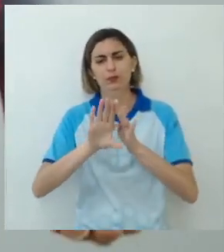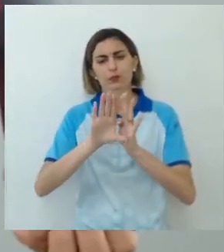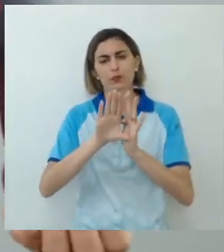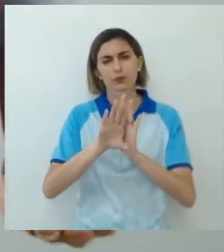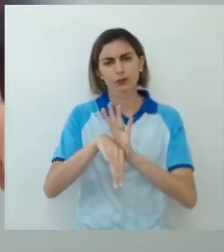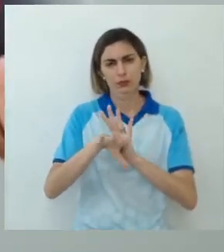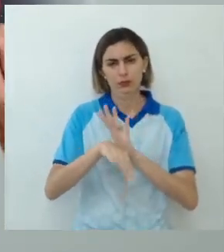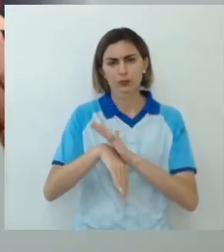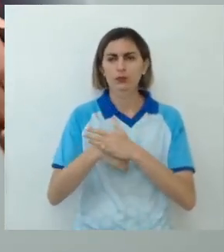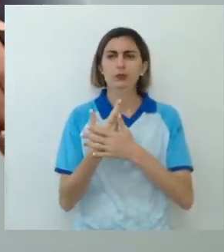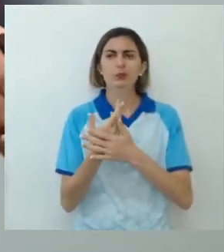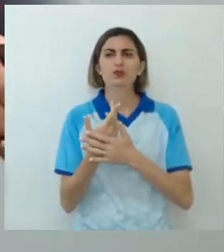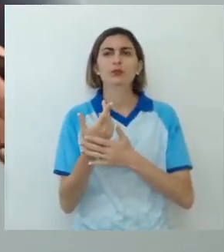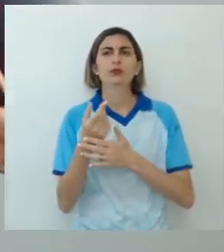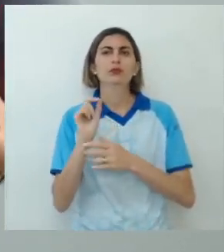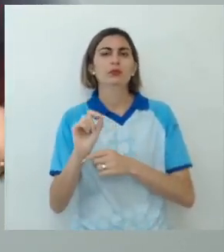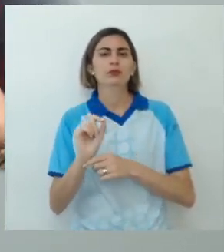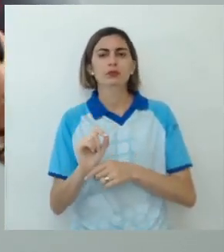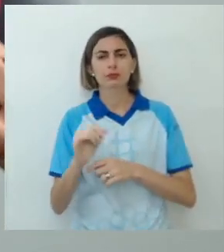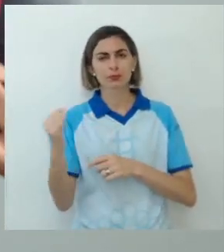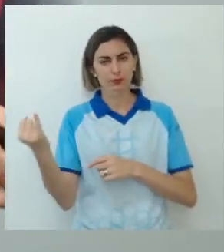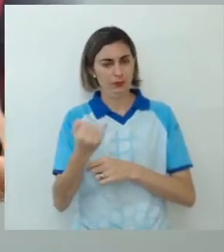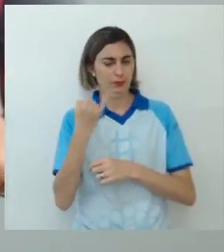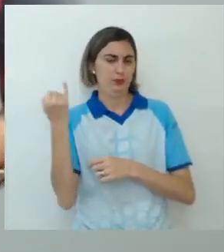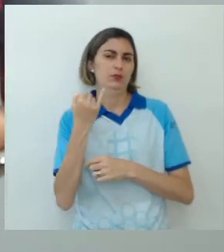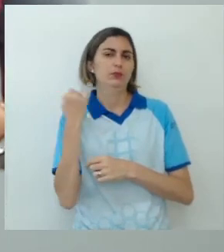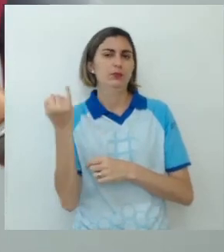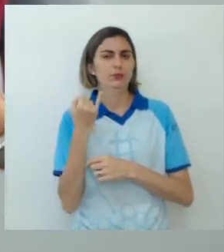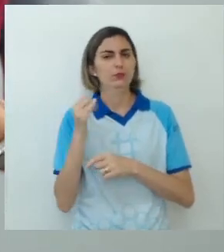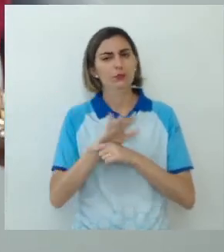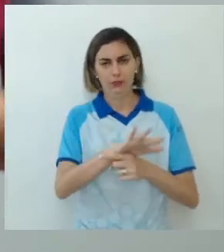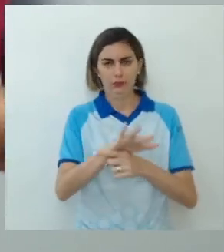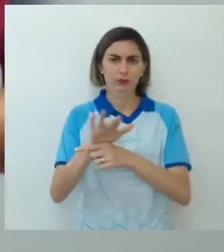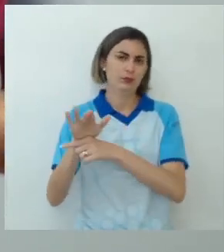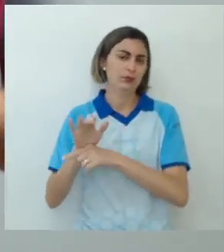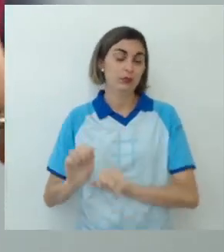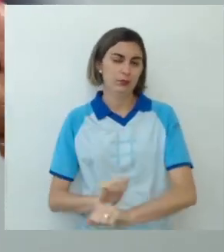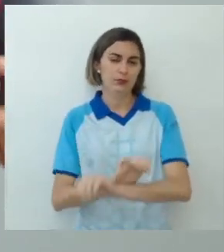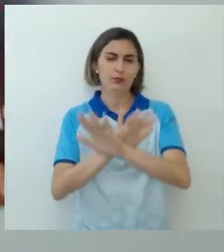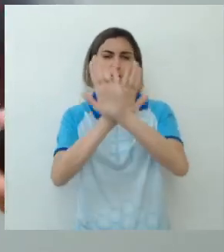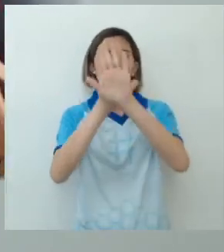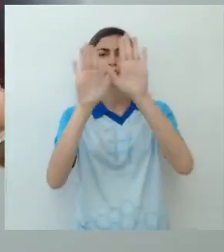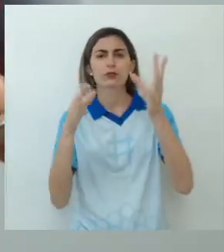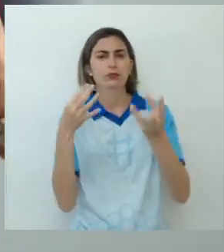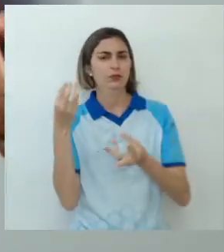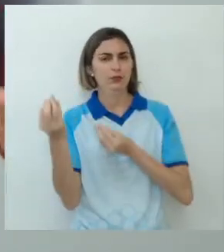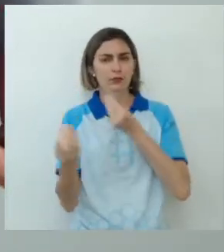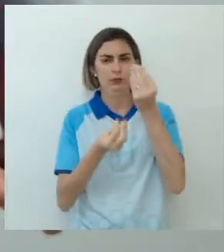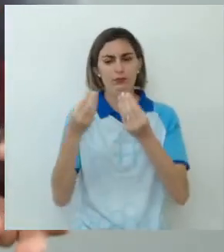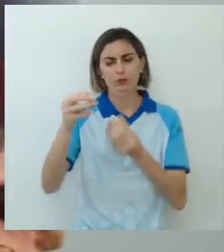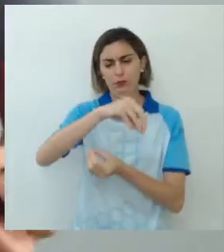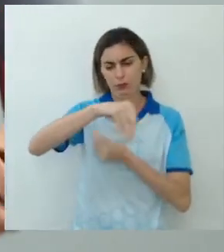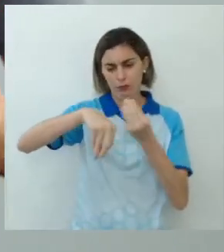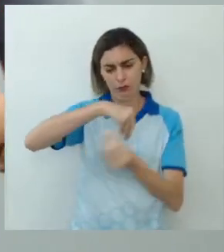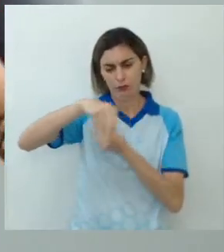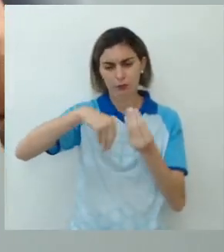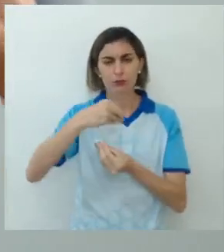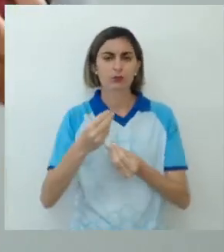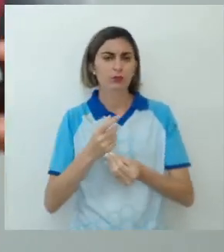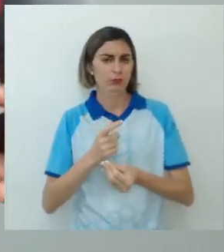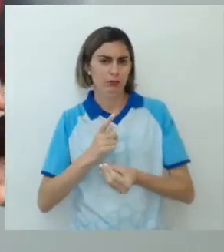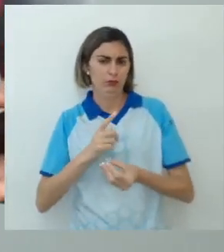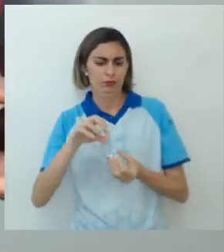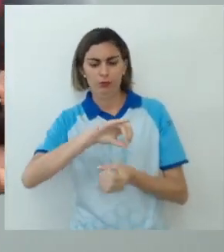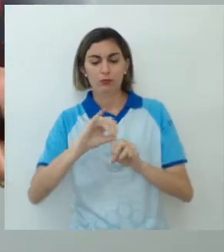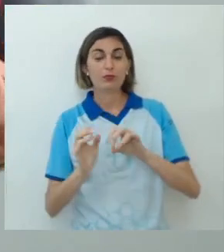de arrênios, que são muito importantes, eles ajudam a esclarecer como essas substâncias agem, mas tem uma